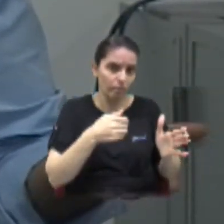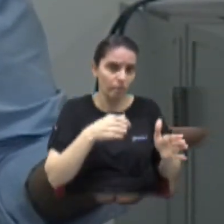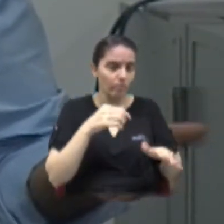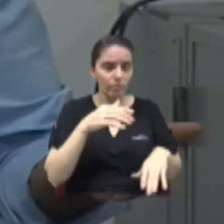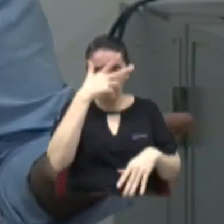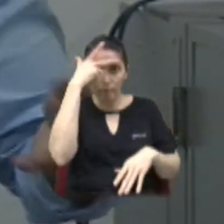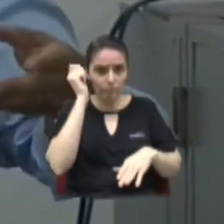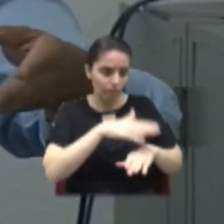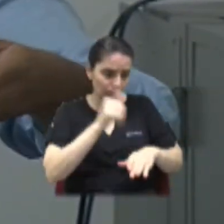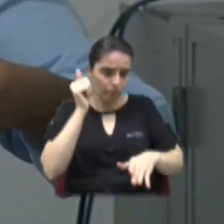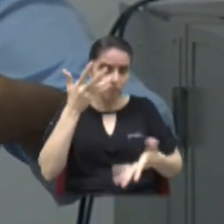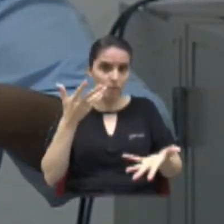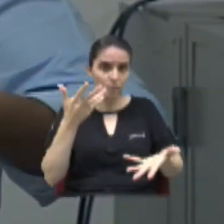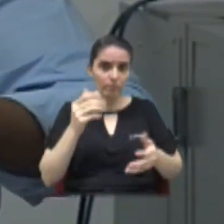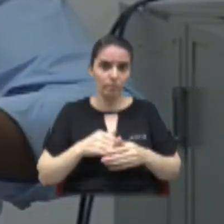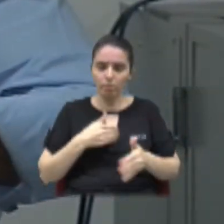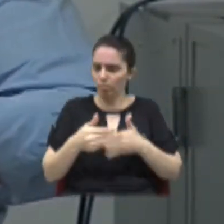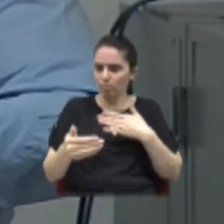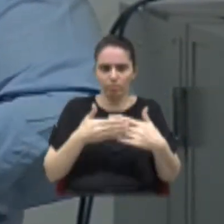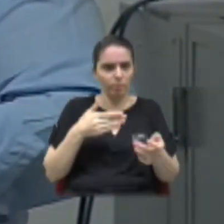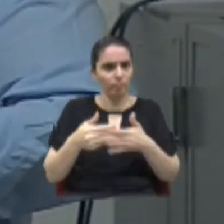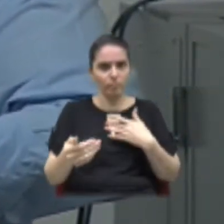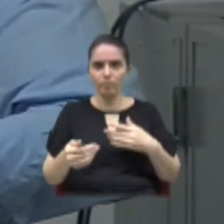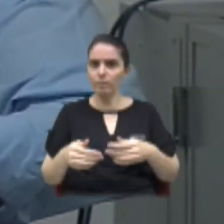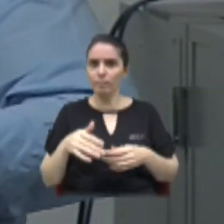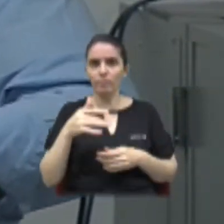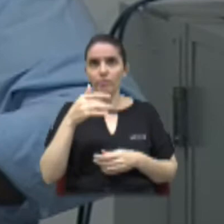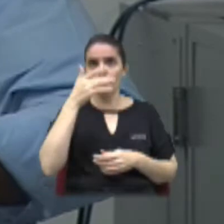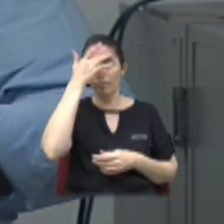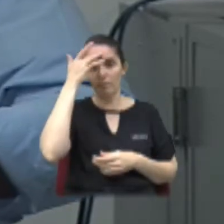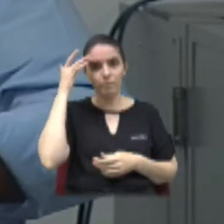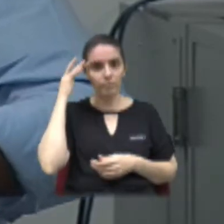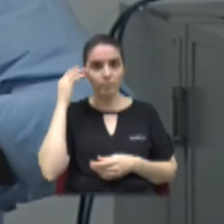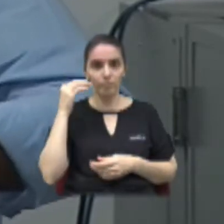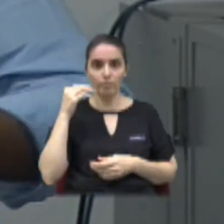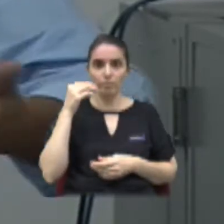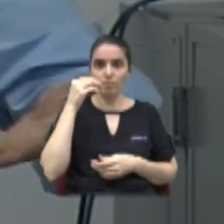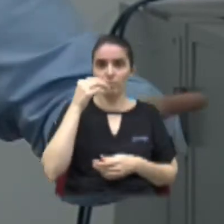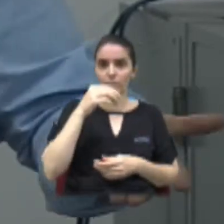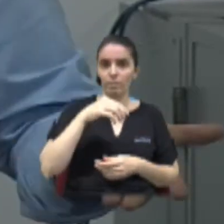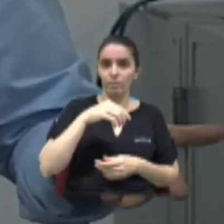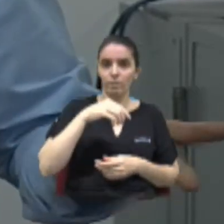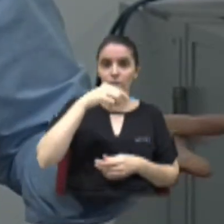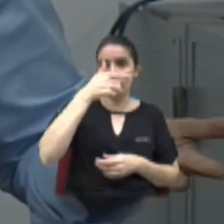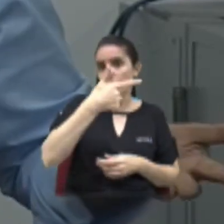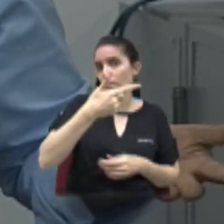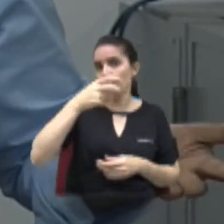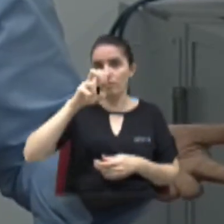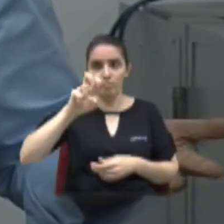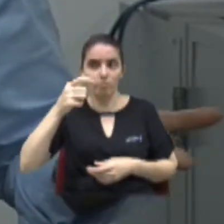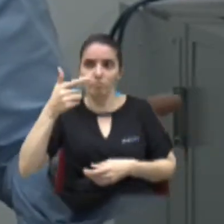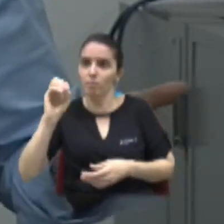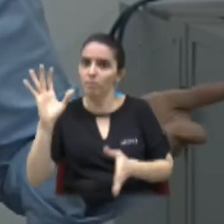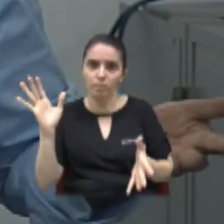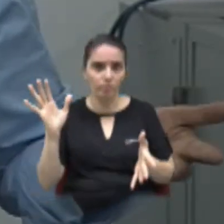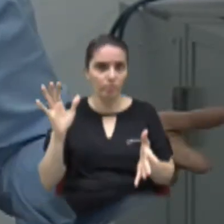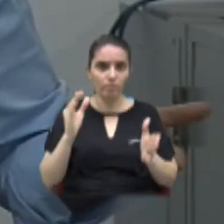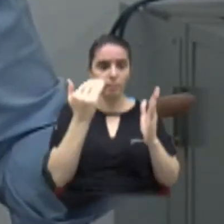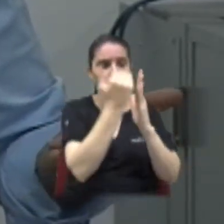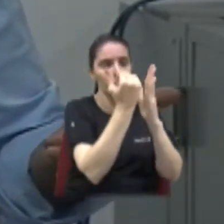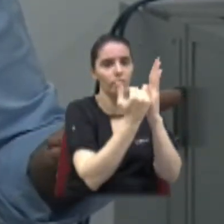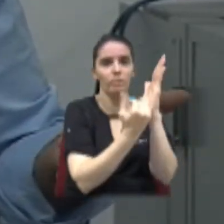também, sem poder estar ocupando um lugar daquele que jamais poderia ser tirado. Não,